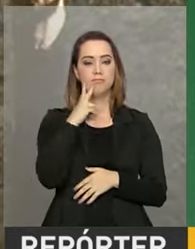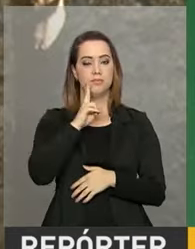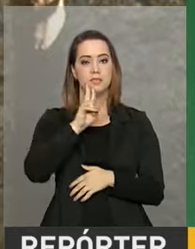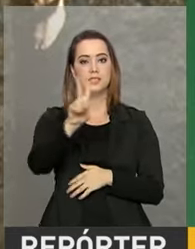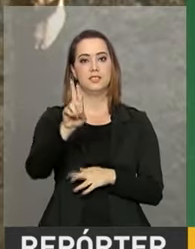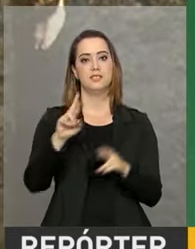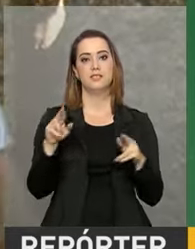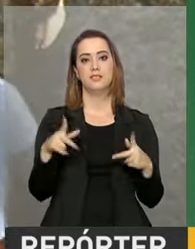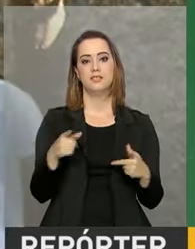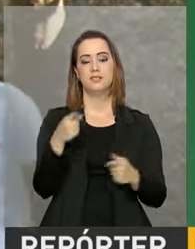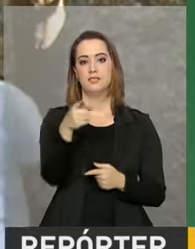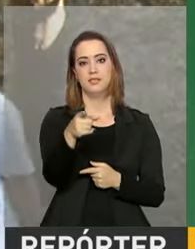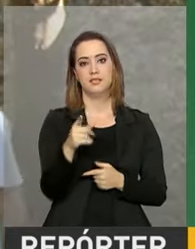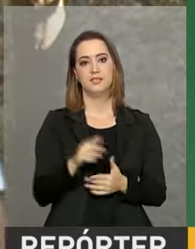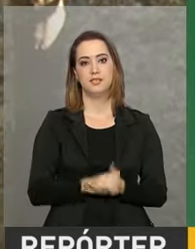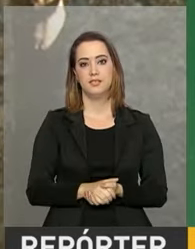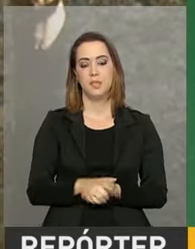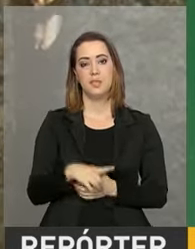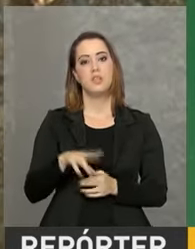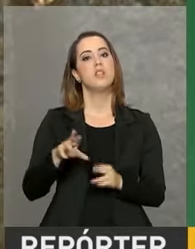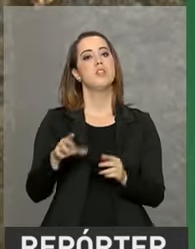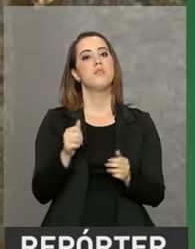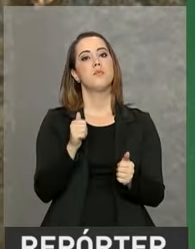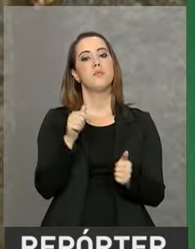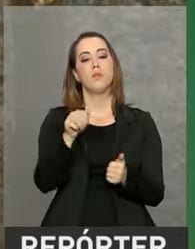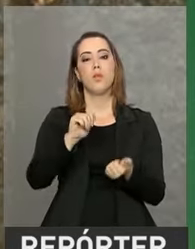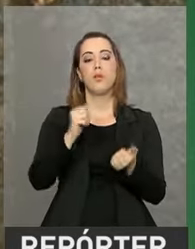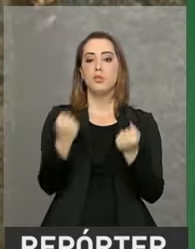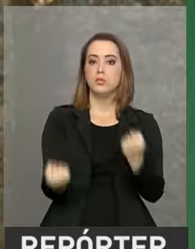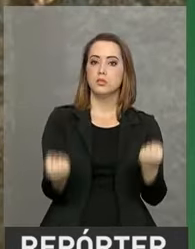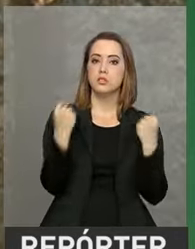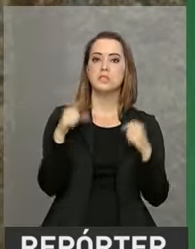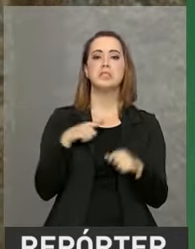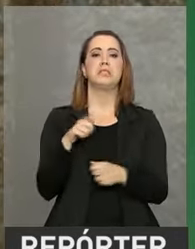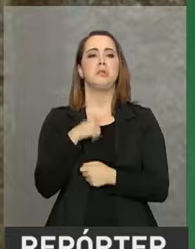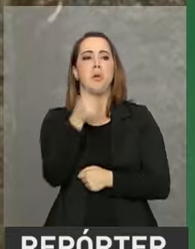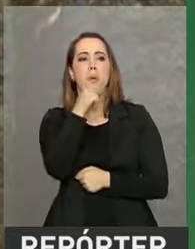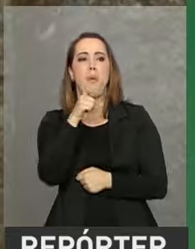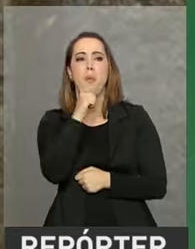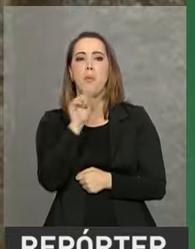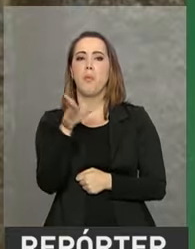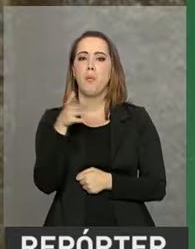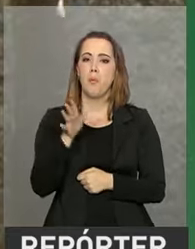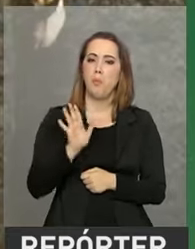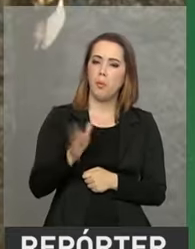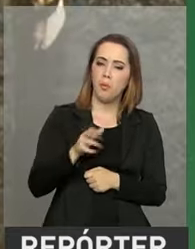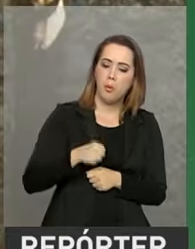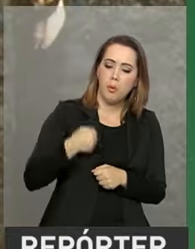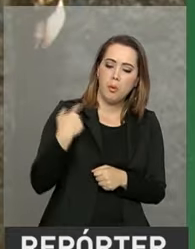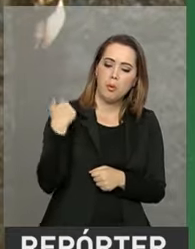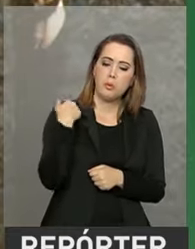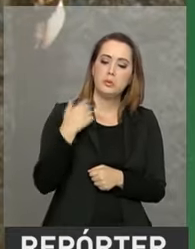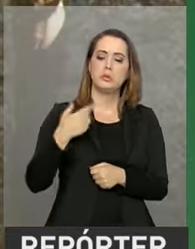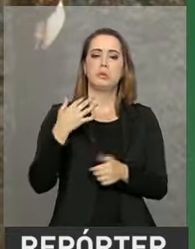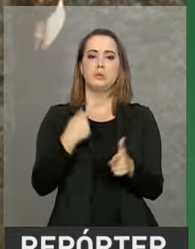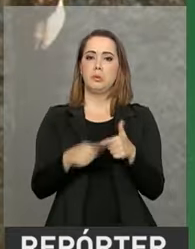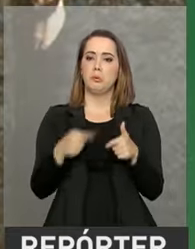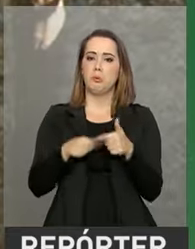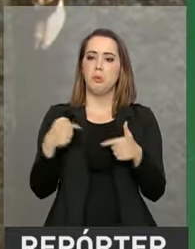notoriamente a diferença, por exemplo, nas atividades físicas. Tem senhorinhas que chegam aqui com bastante problemas de coluna,